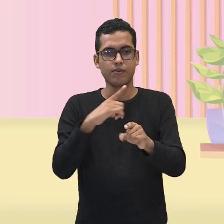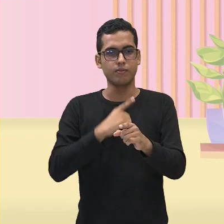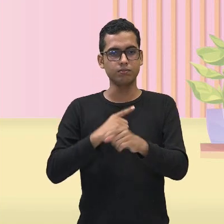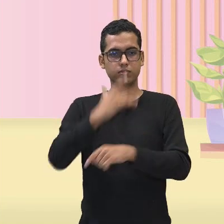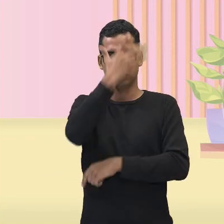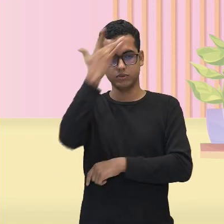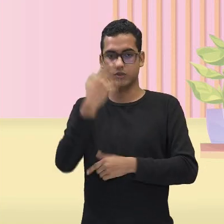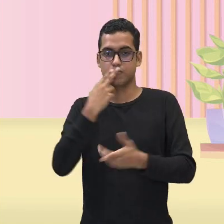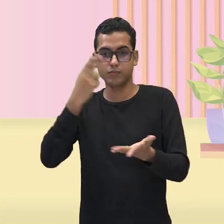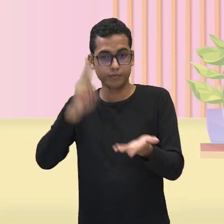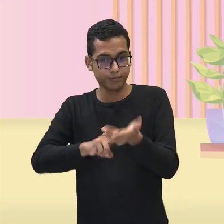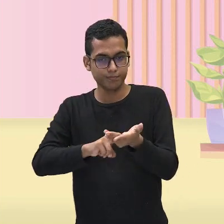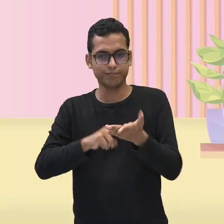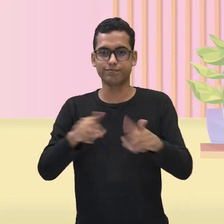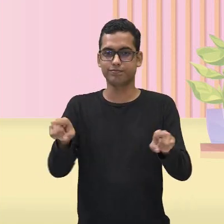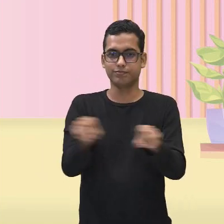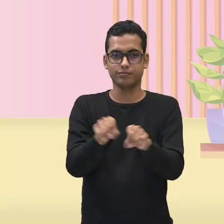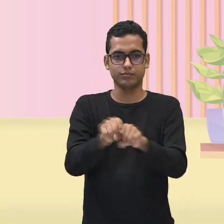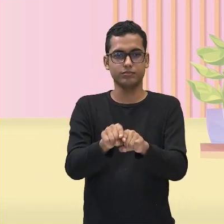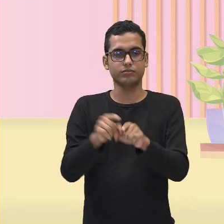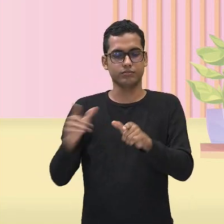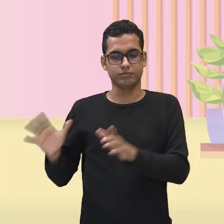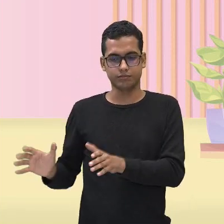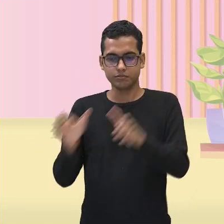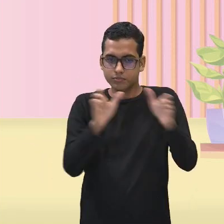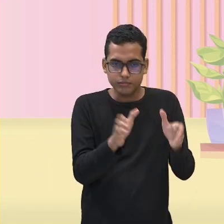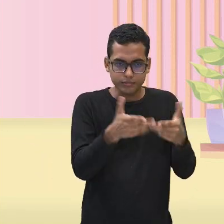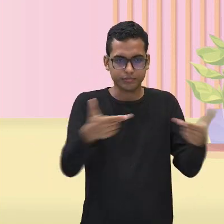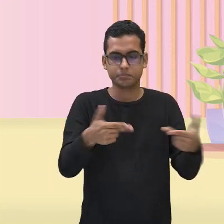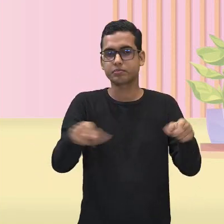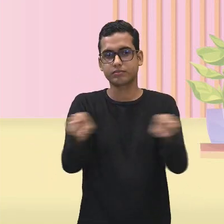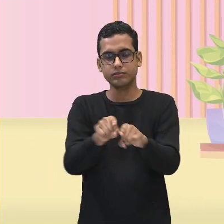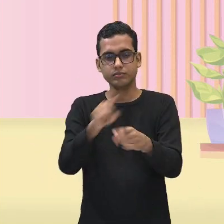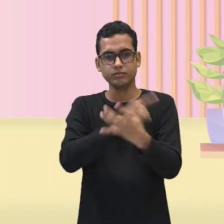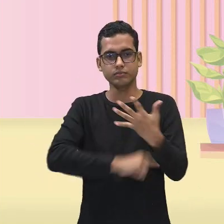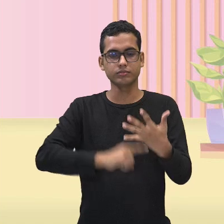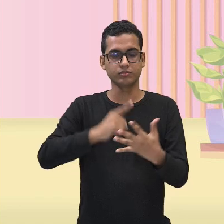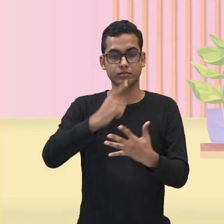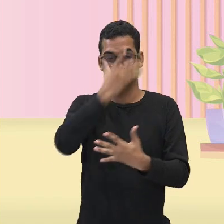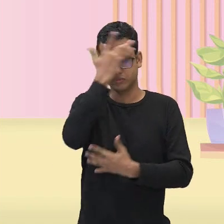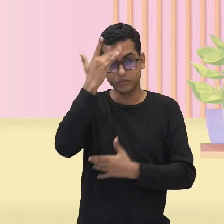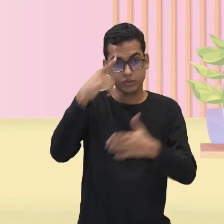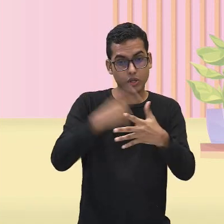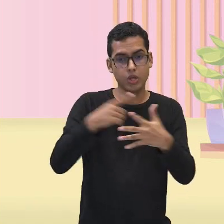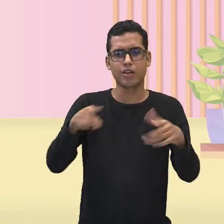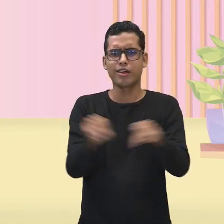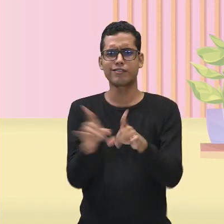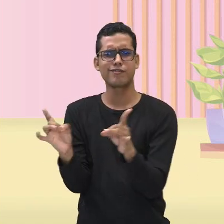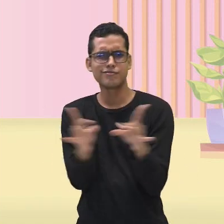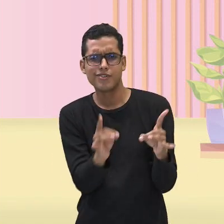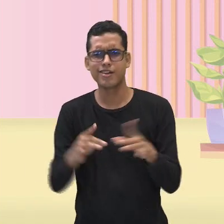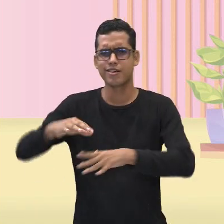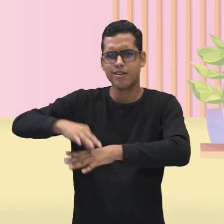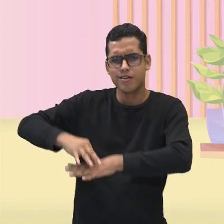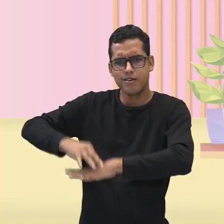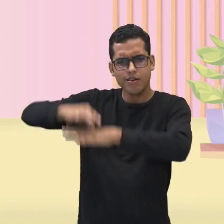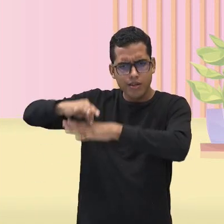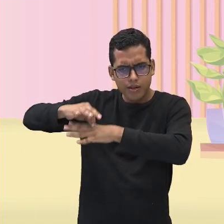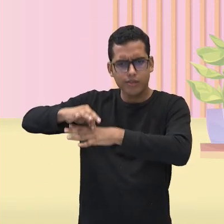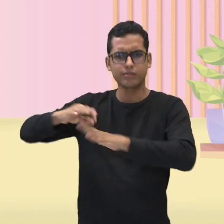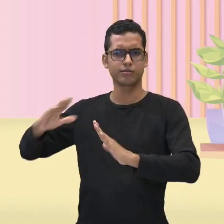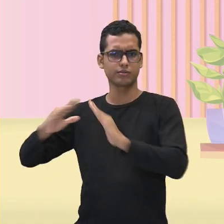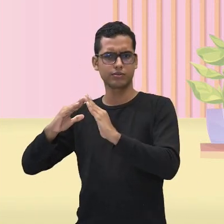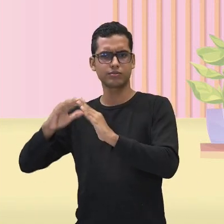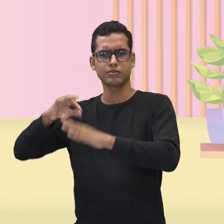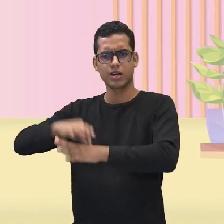a nossa casa. Ele carniceiro, a pessoa que vende a carne nos açougues, né? Ele carpinteiro, que